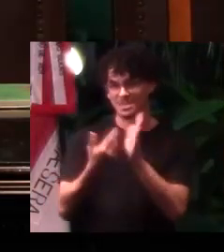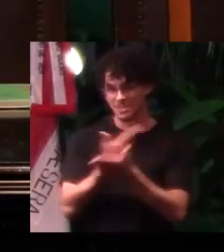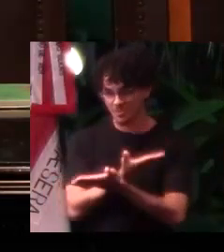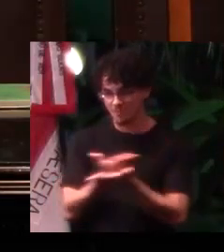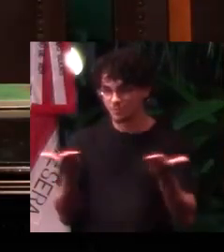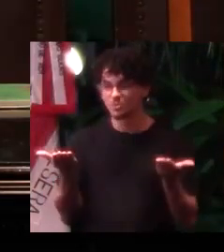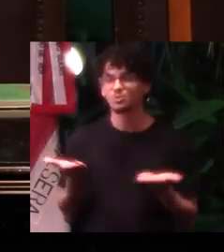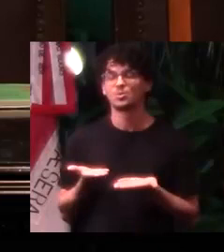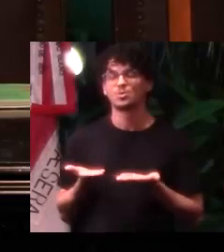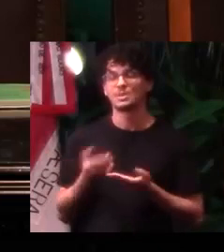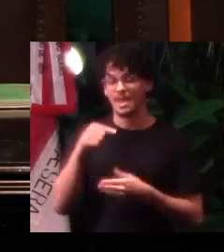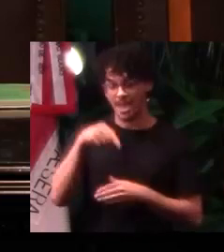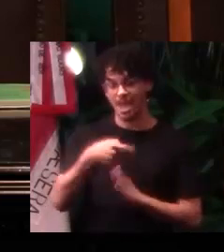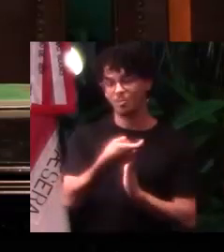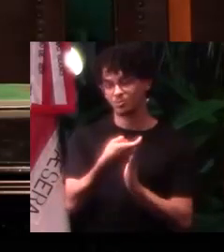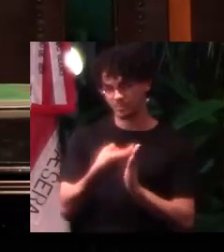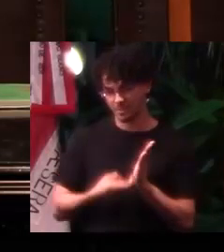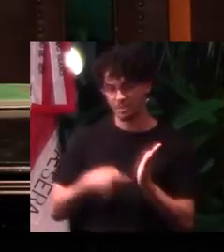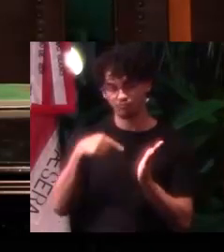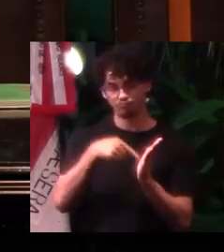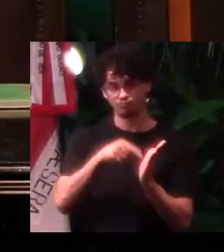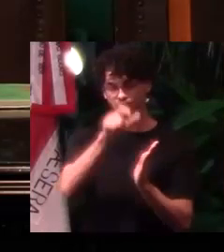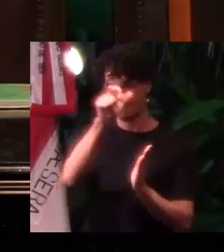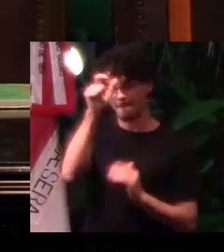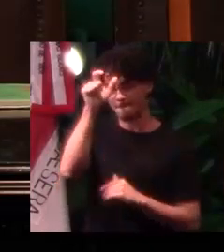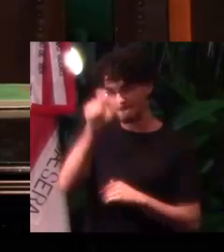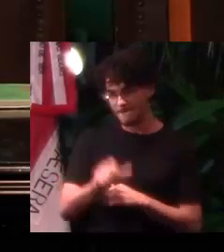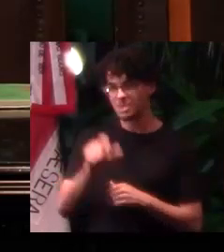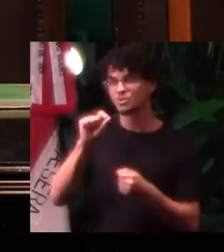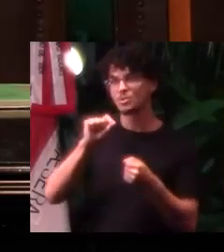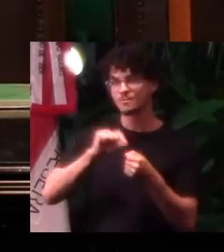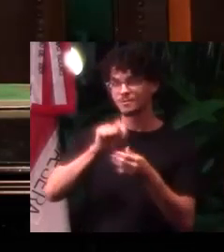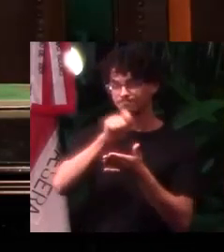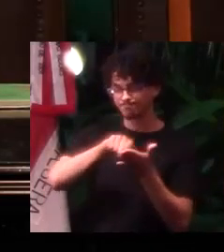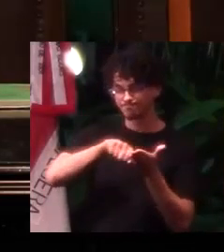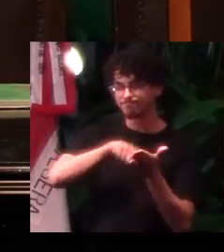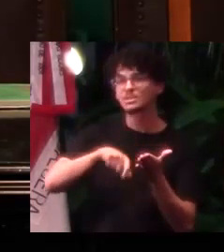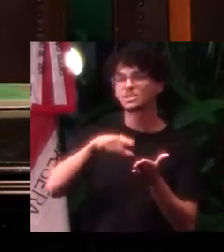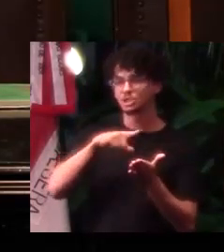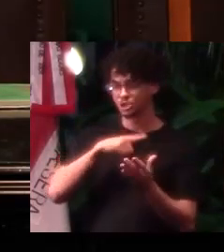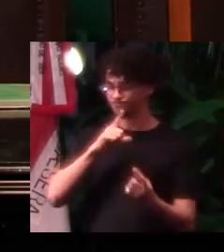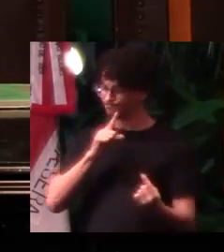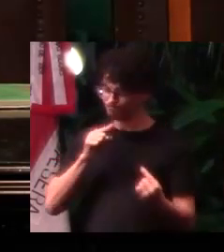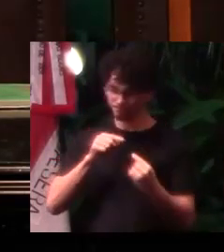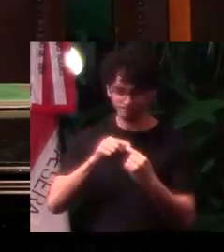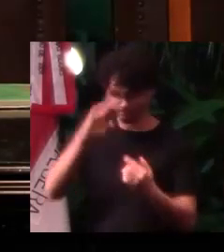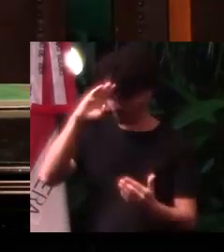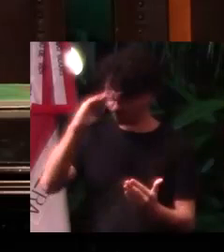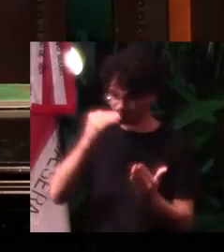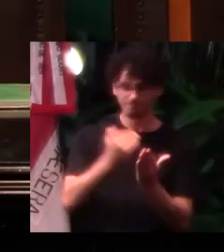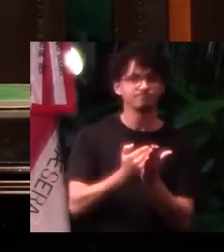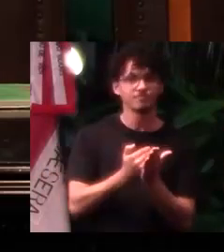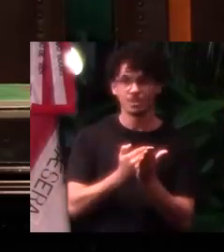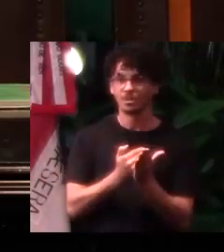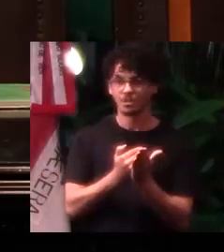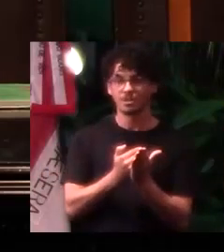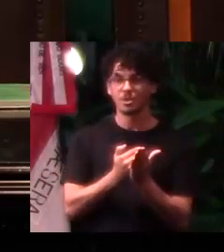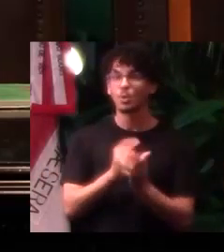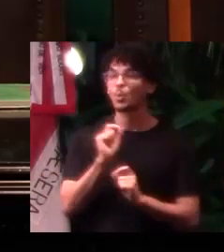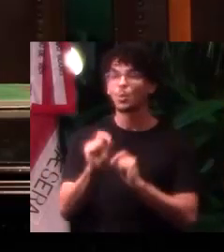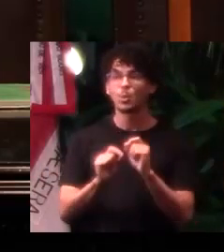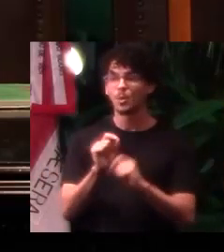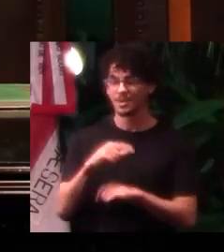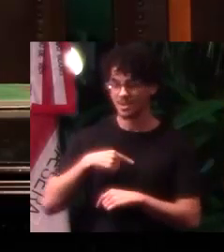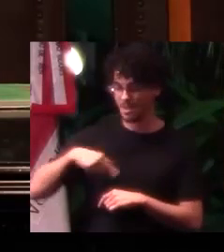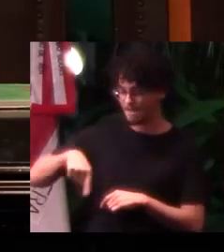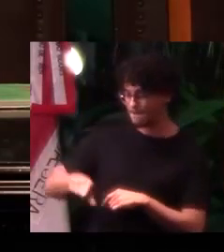texto de alguém que tinha um compromisso absurdo com isso, que é o de que a palavra